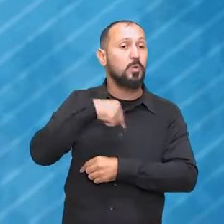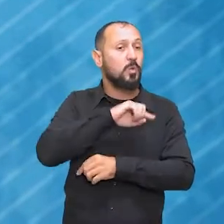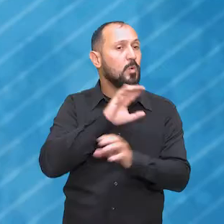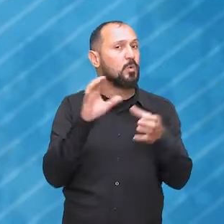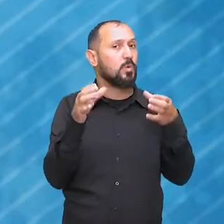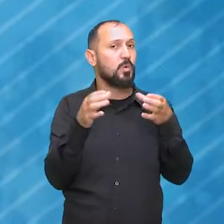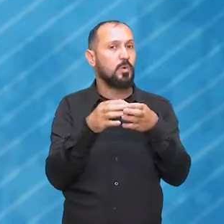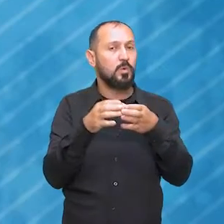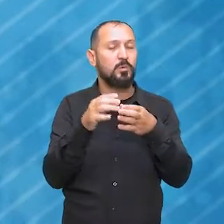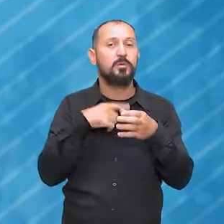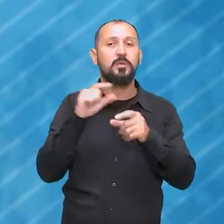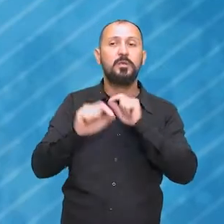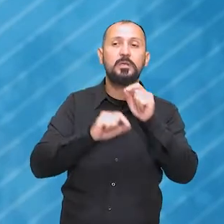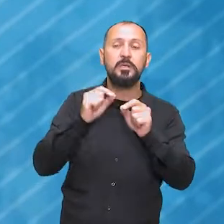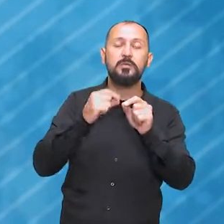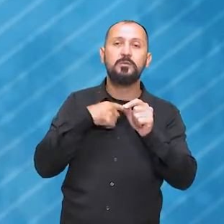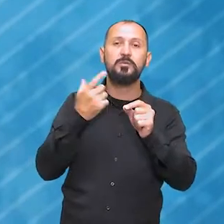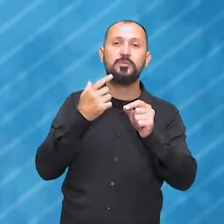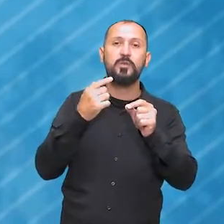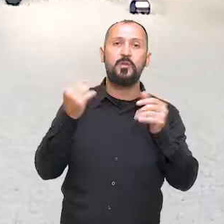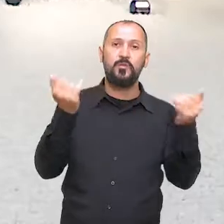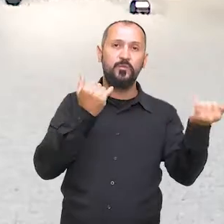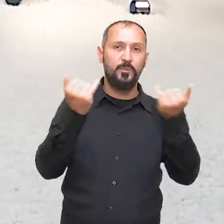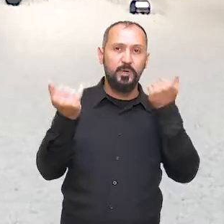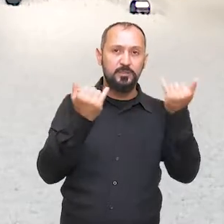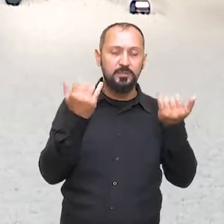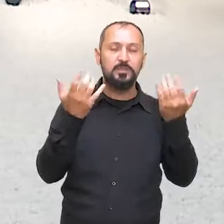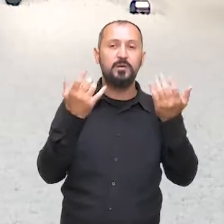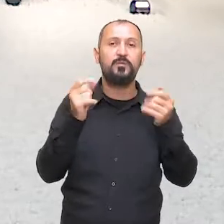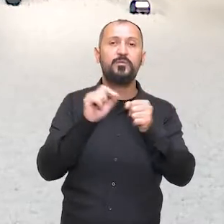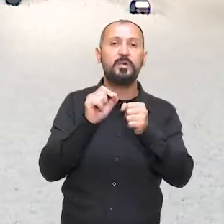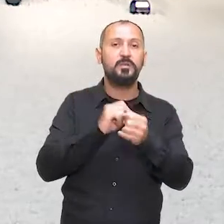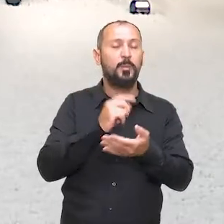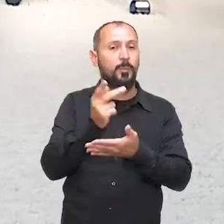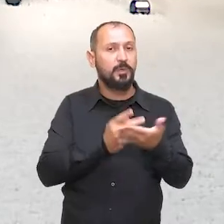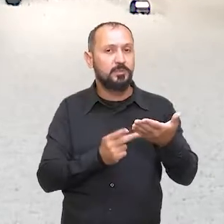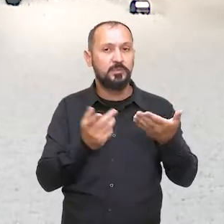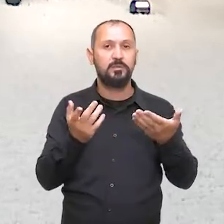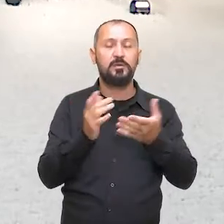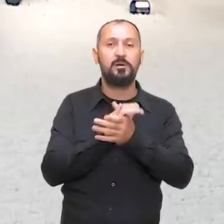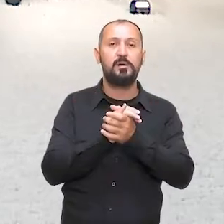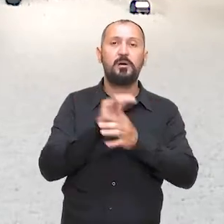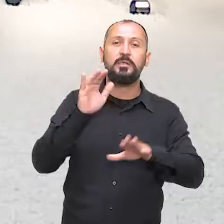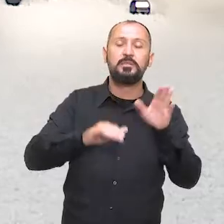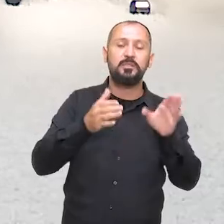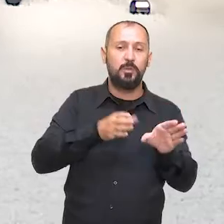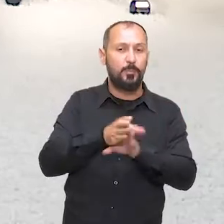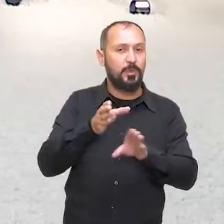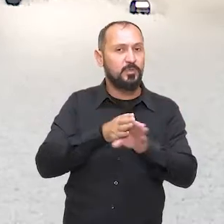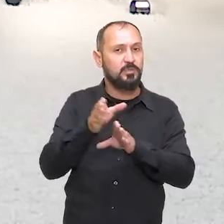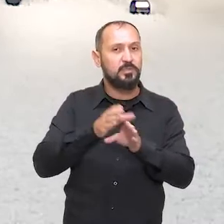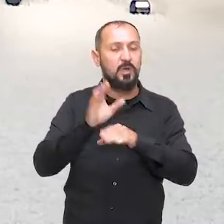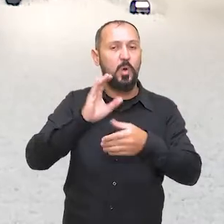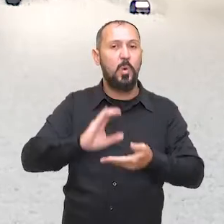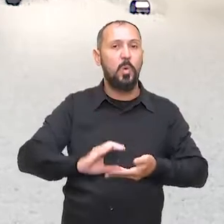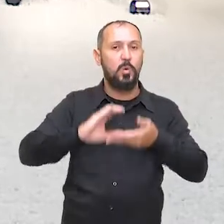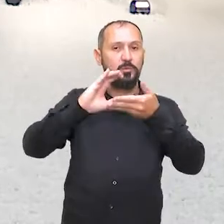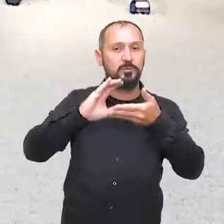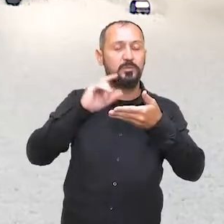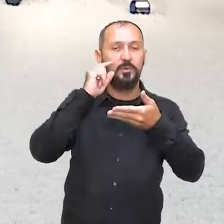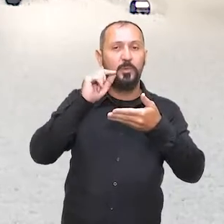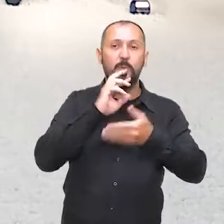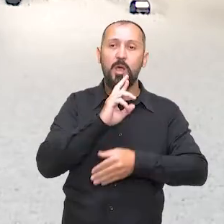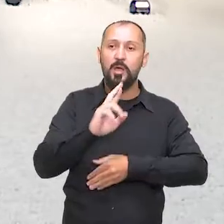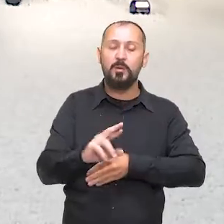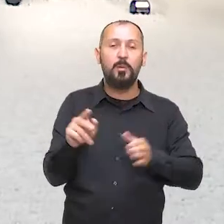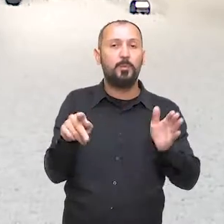Então a gente, enquanto comissão, tem esse papel de fornecer dados, confeccionar pareceres, seja para instruir o Conselho Seccional